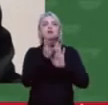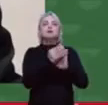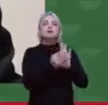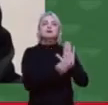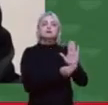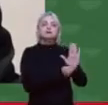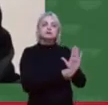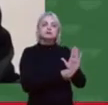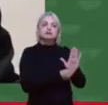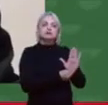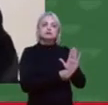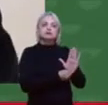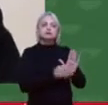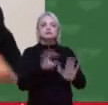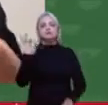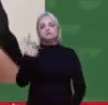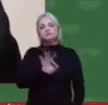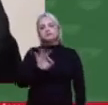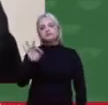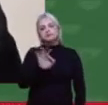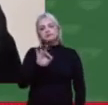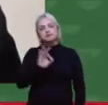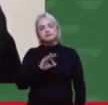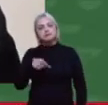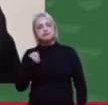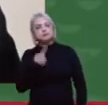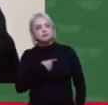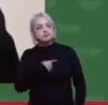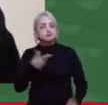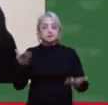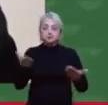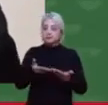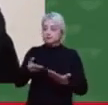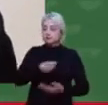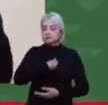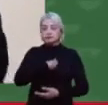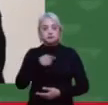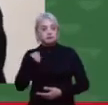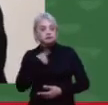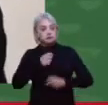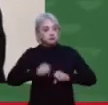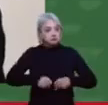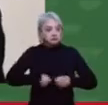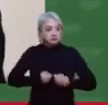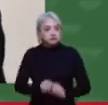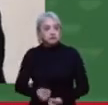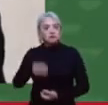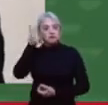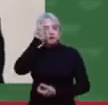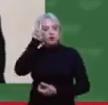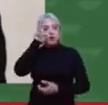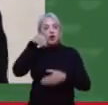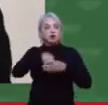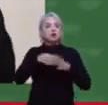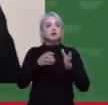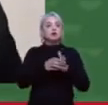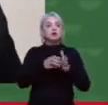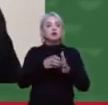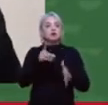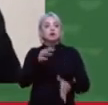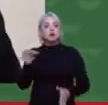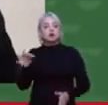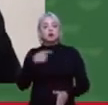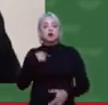modelo da proporcionalidade que nós hoje vivemos e que nós defendemos historicamente no PT,